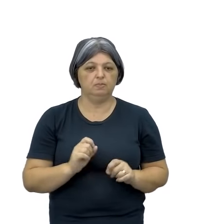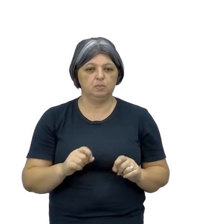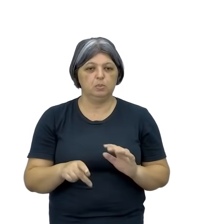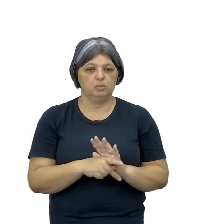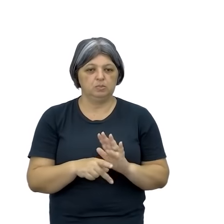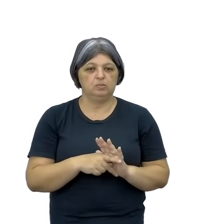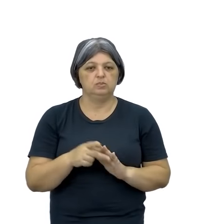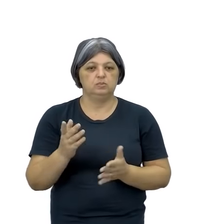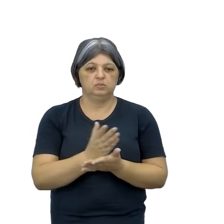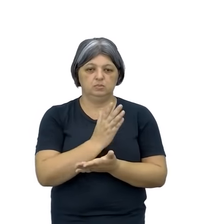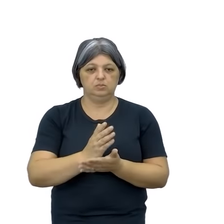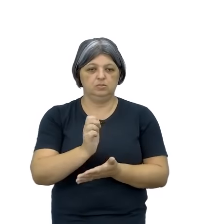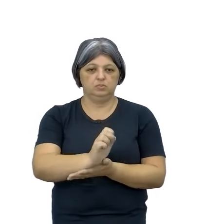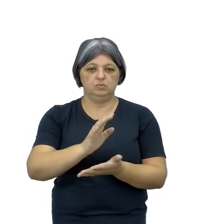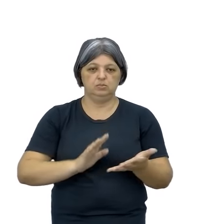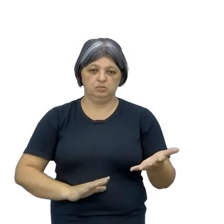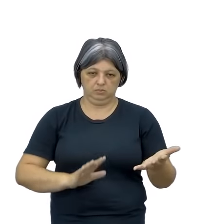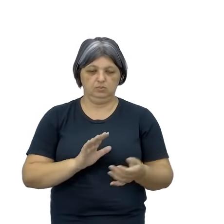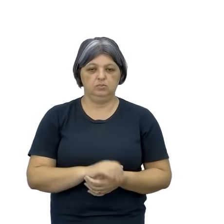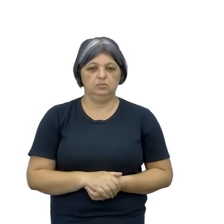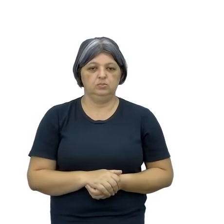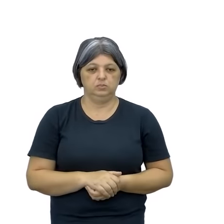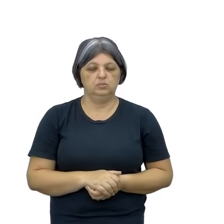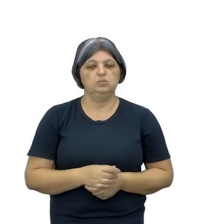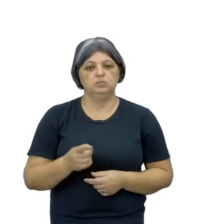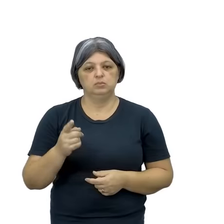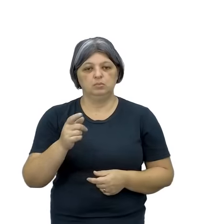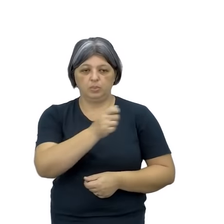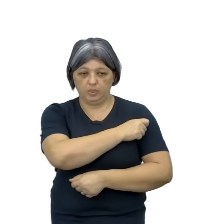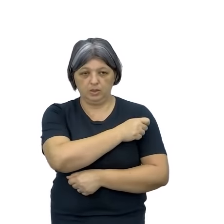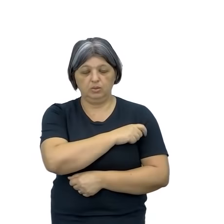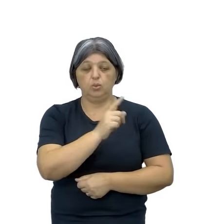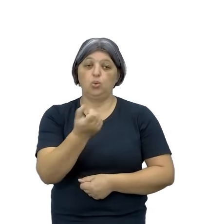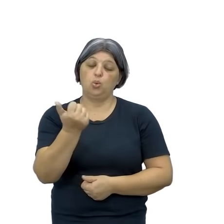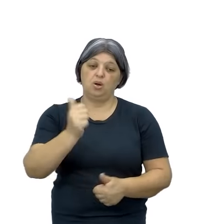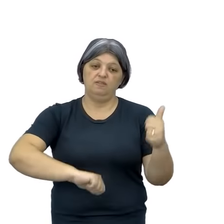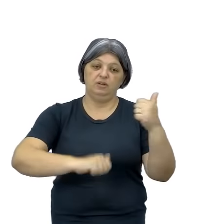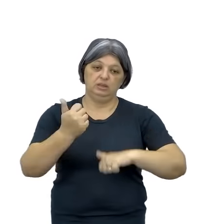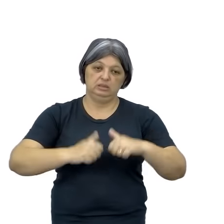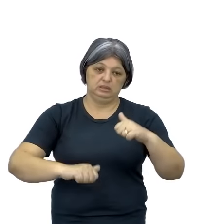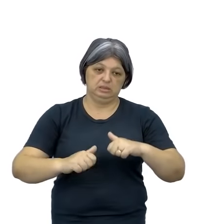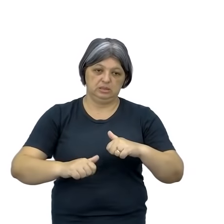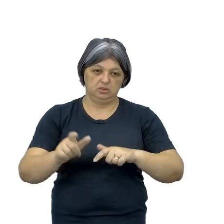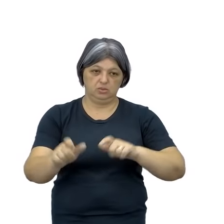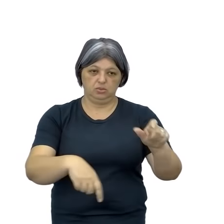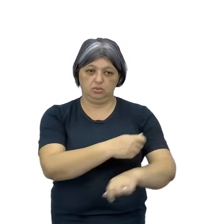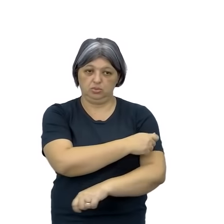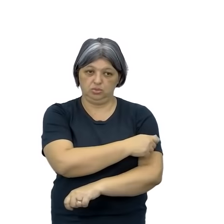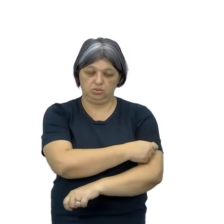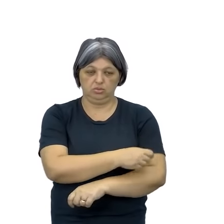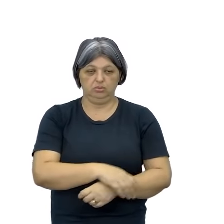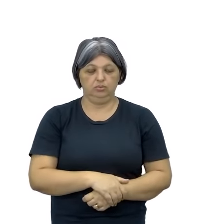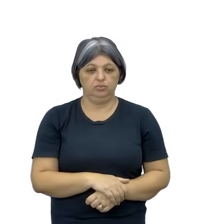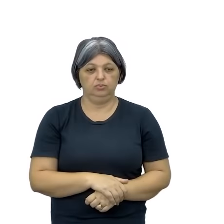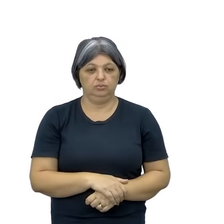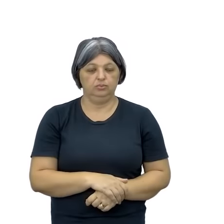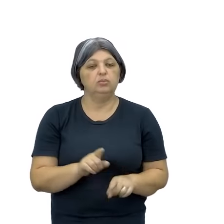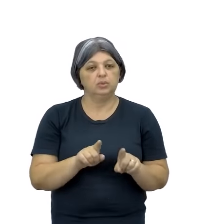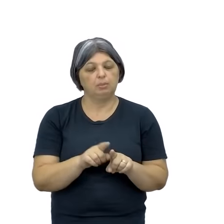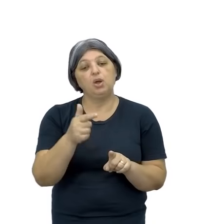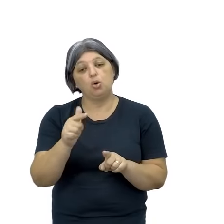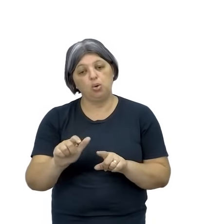a alguma atividade que eu passei para o estudante, ou alguma avaliação que eu tenha feito para o estudante, mas sim outras avaliações